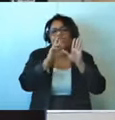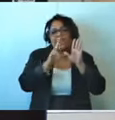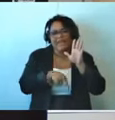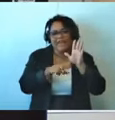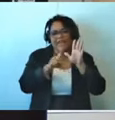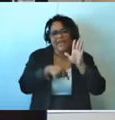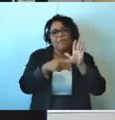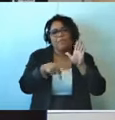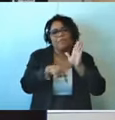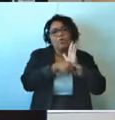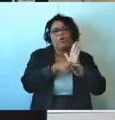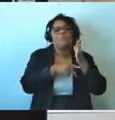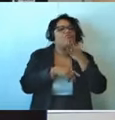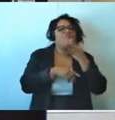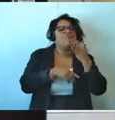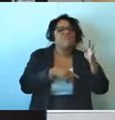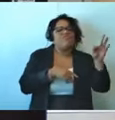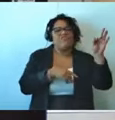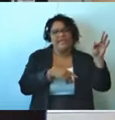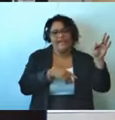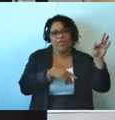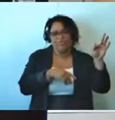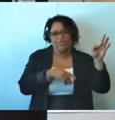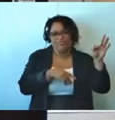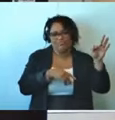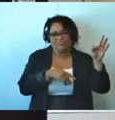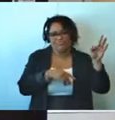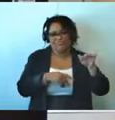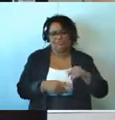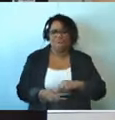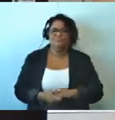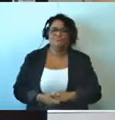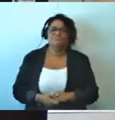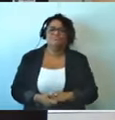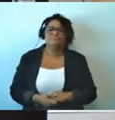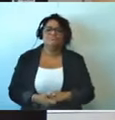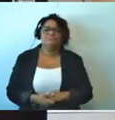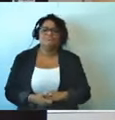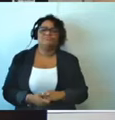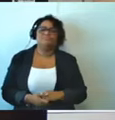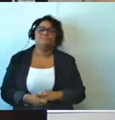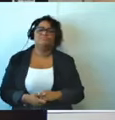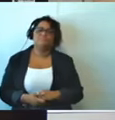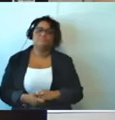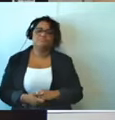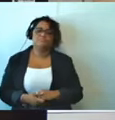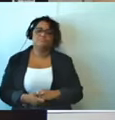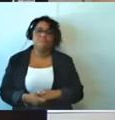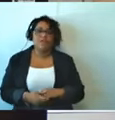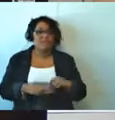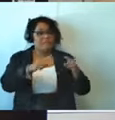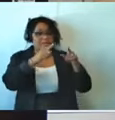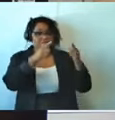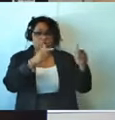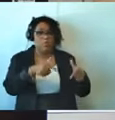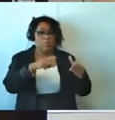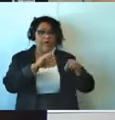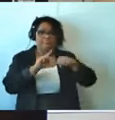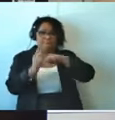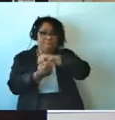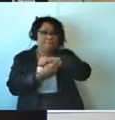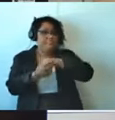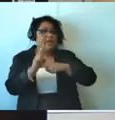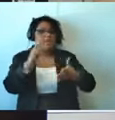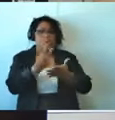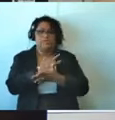de trânsito de longa distância, né? Rodovia. Então, mas é um lugar que tem muito acidente, temos problemas.